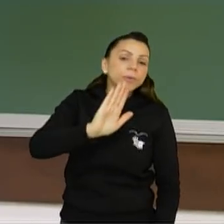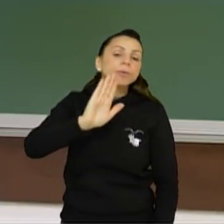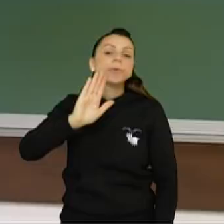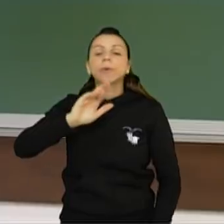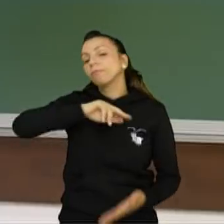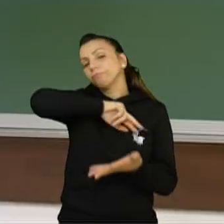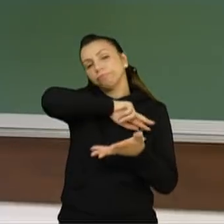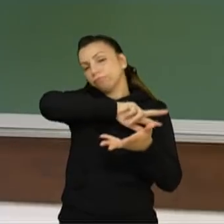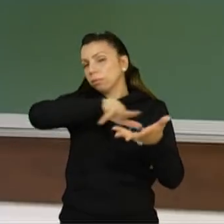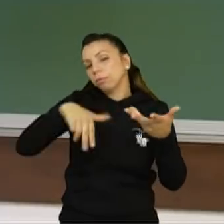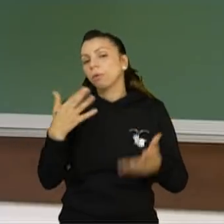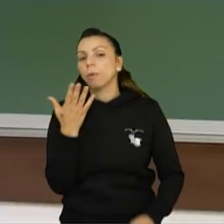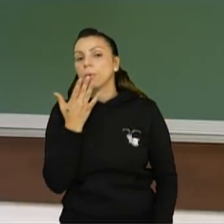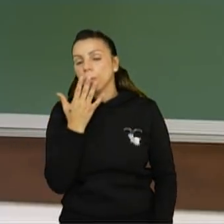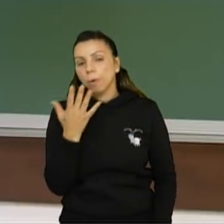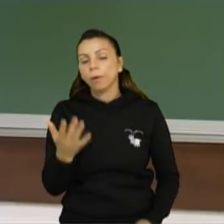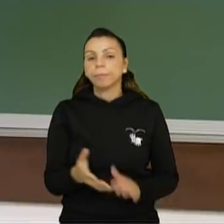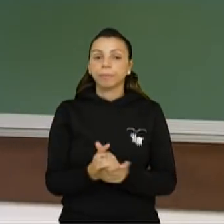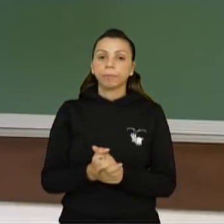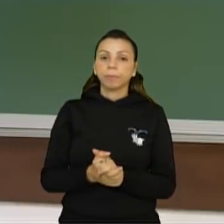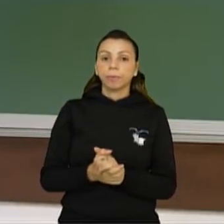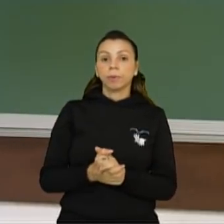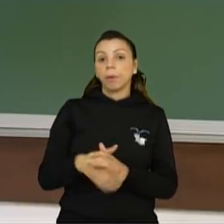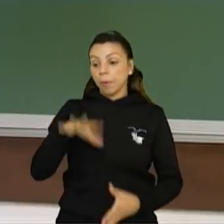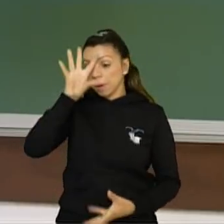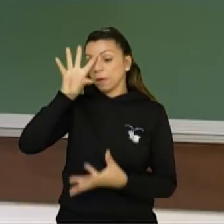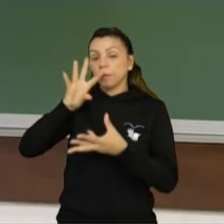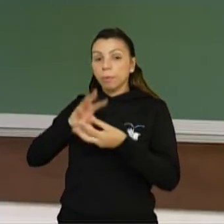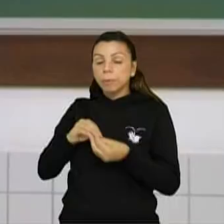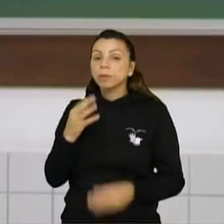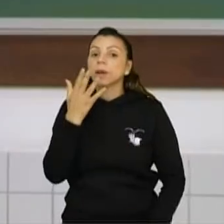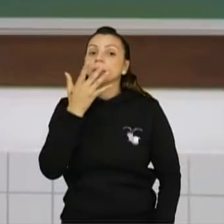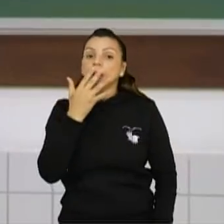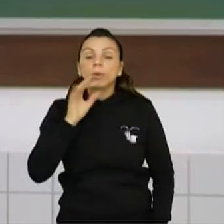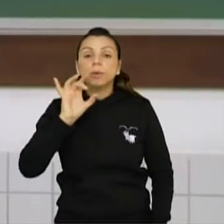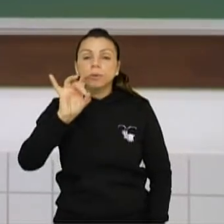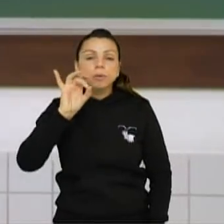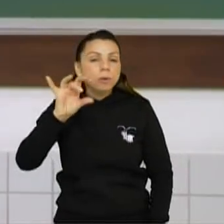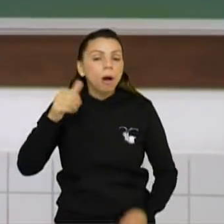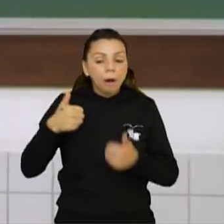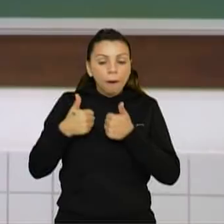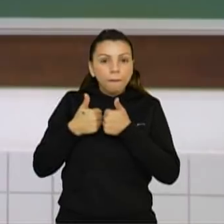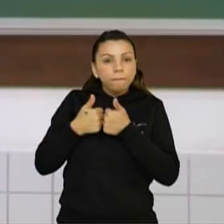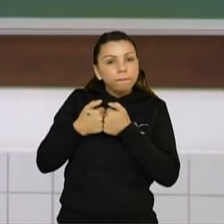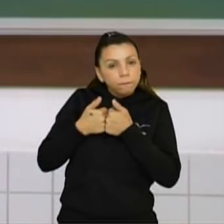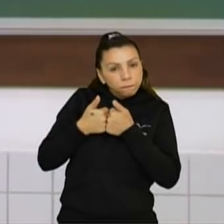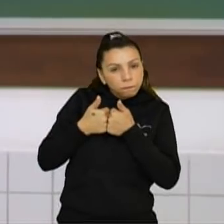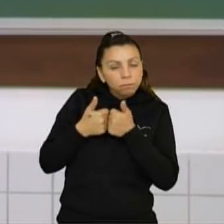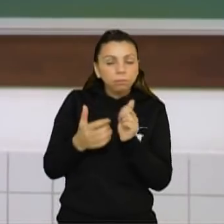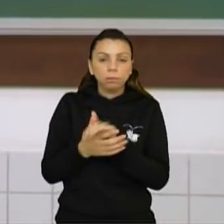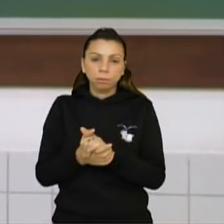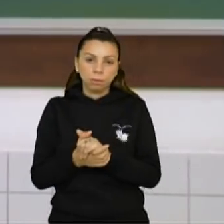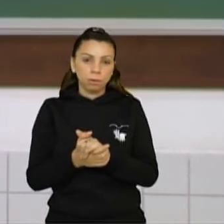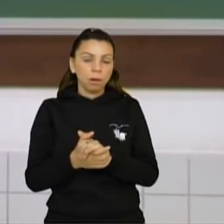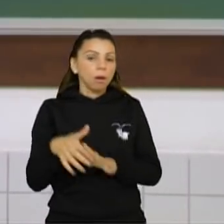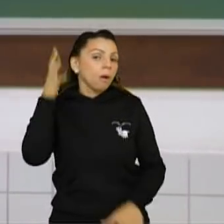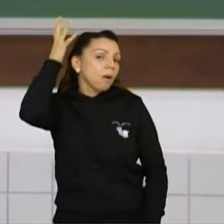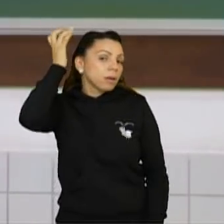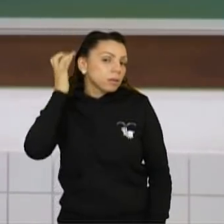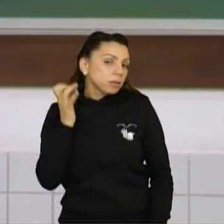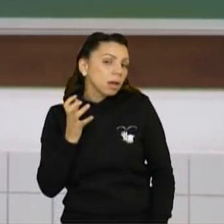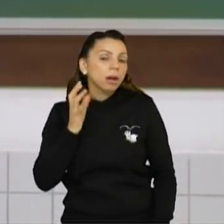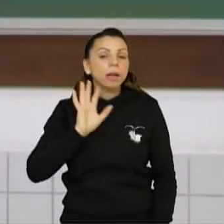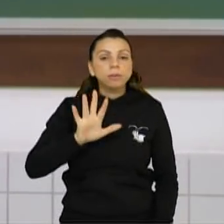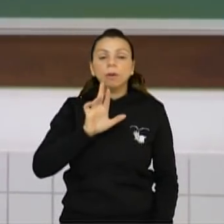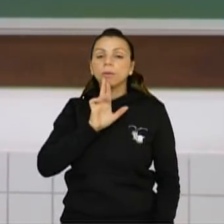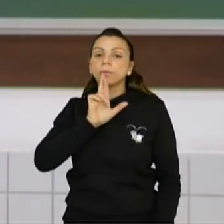era entendida como o resultado de um fenômeno físico apenas. É interessante nós entendermos isso. Então, para ele, a cor era só um resultado